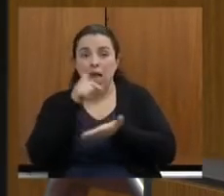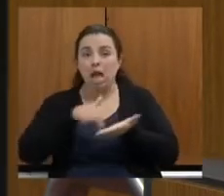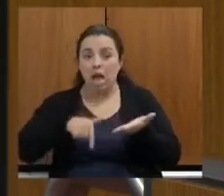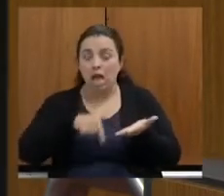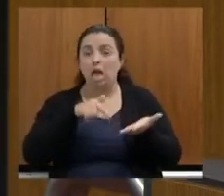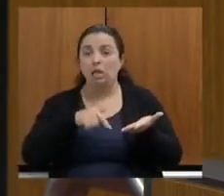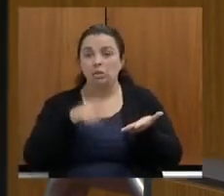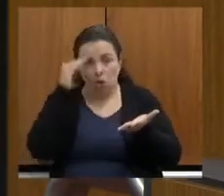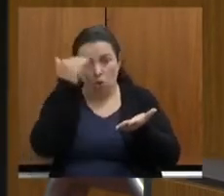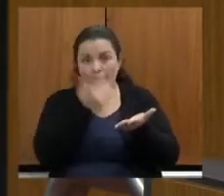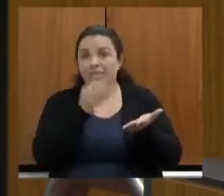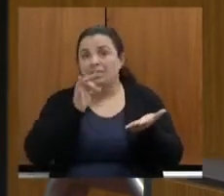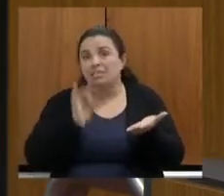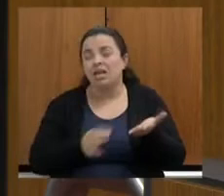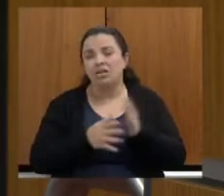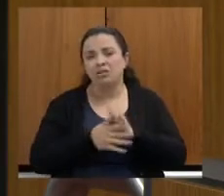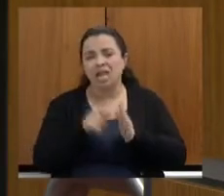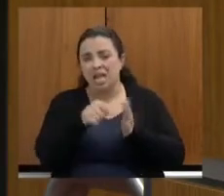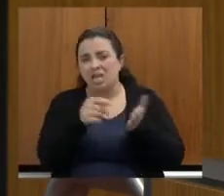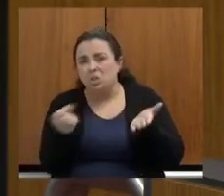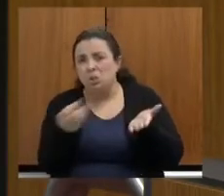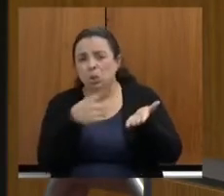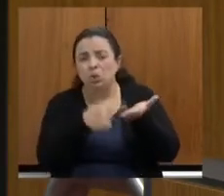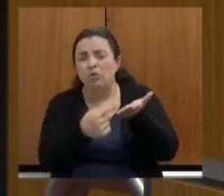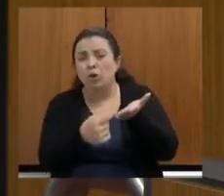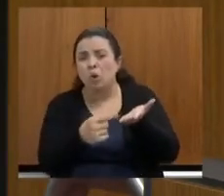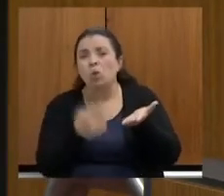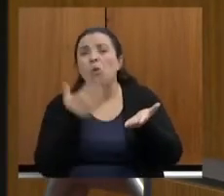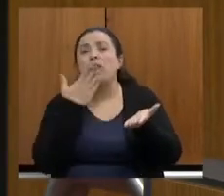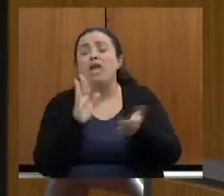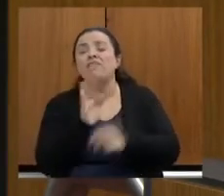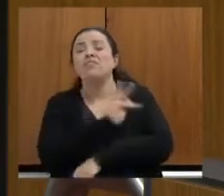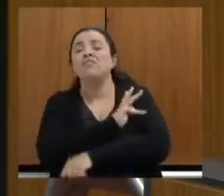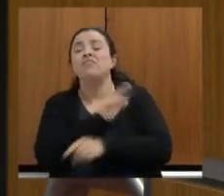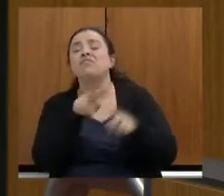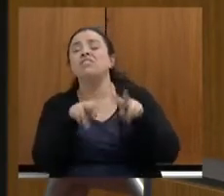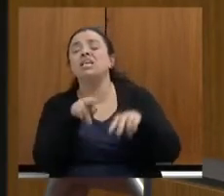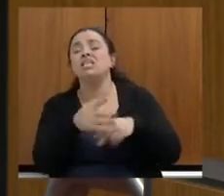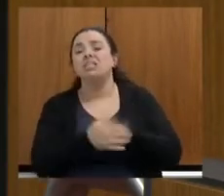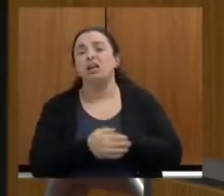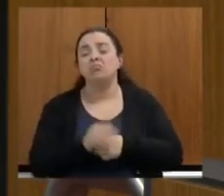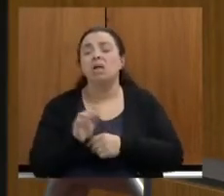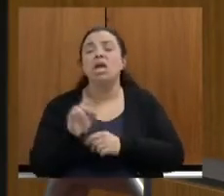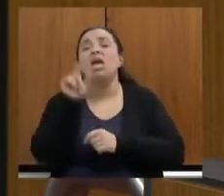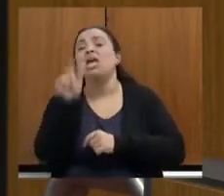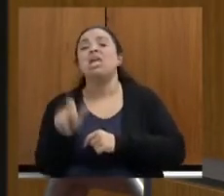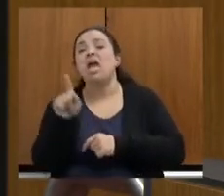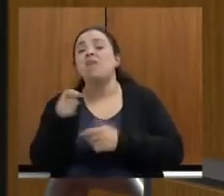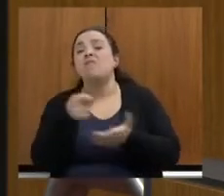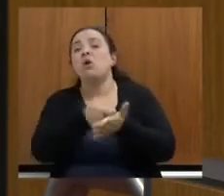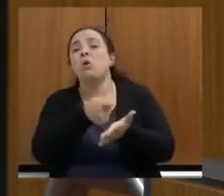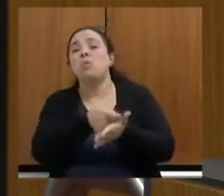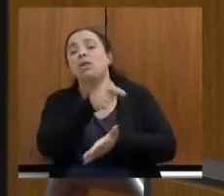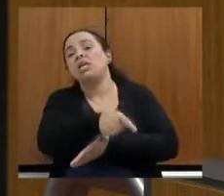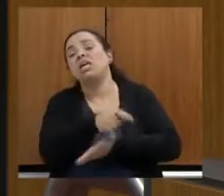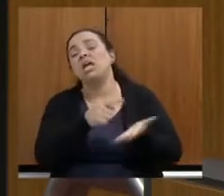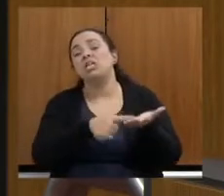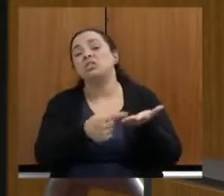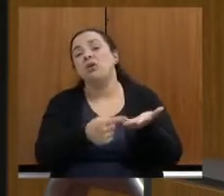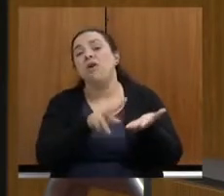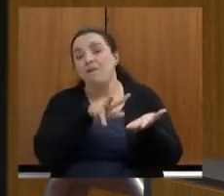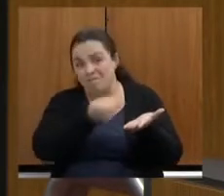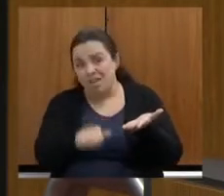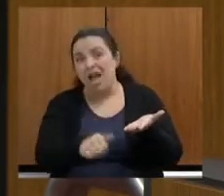quem vai fiscalizar esse novo acordo quem vai cobrar que esse novo acordo ele vai ser compre tem vai dar essa garantia para a